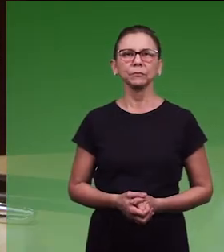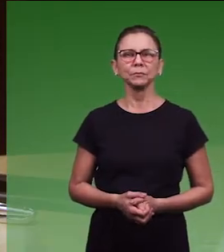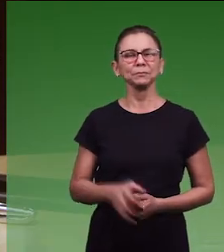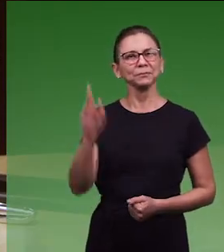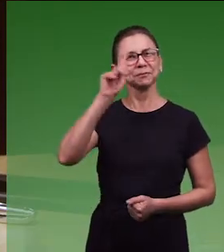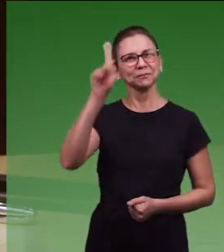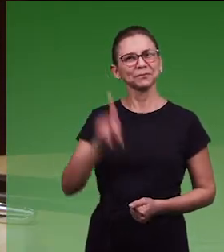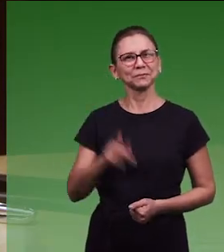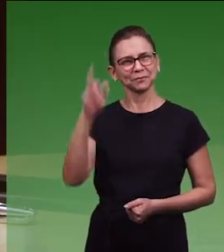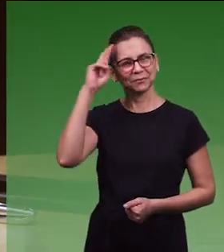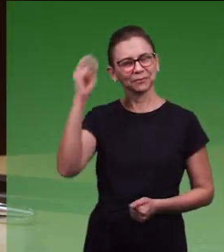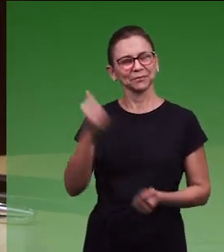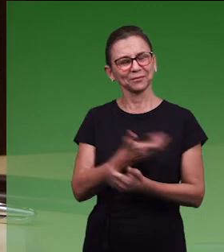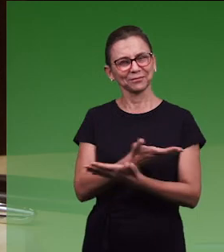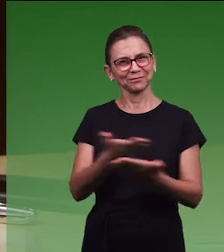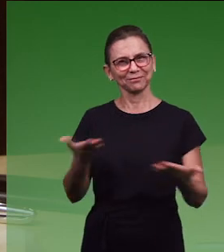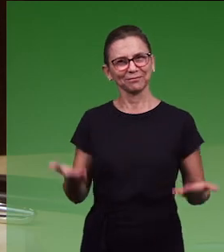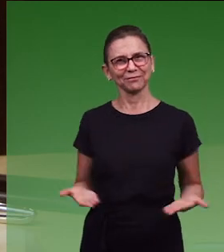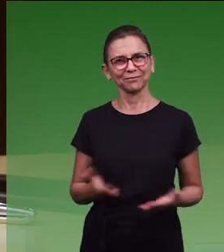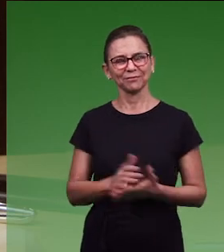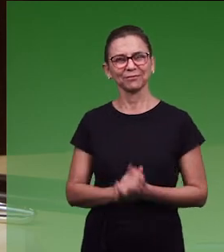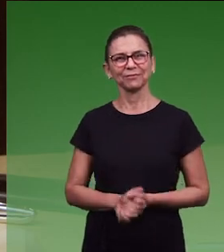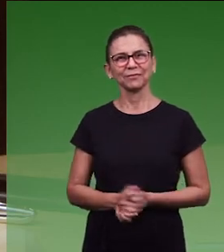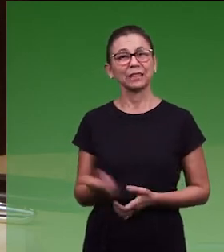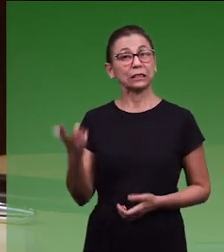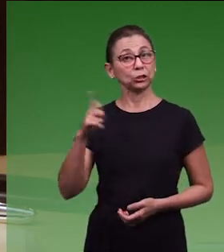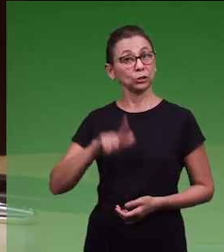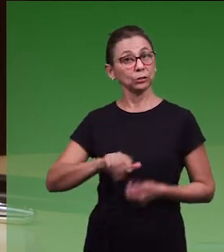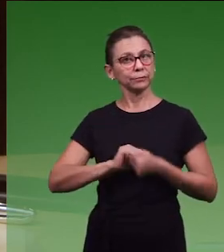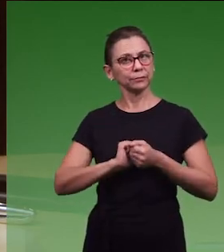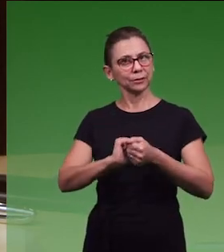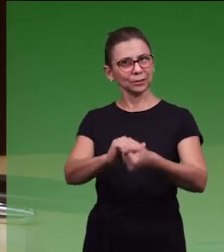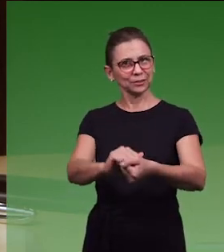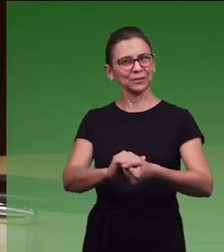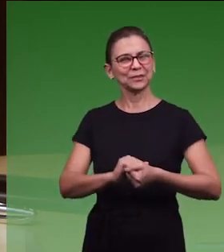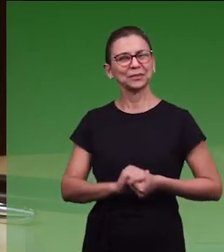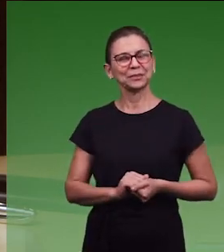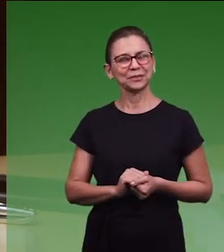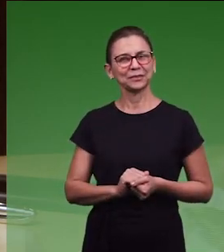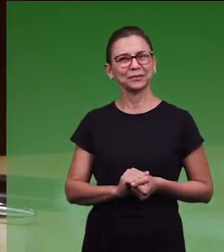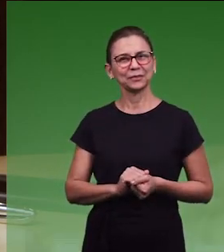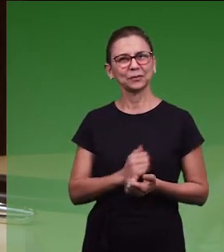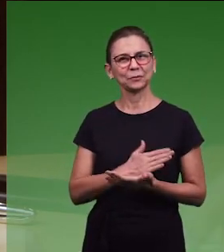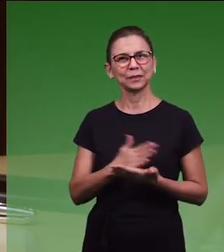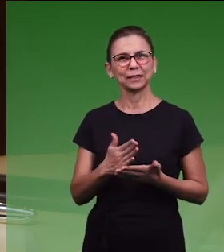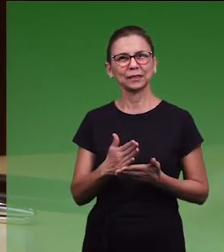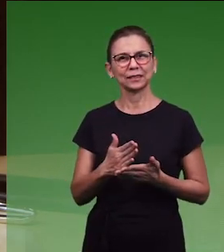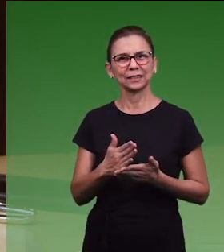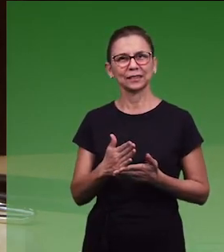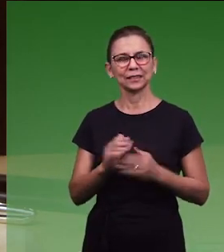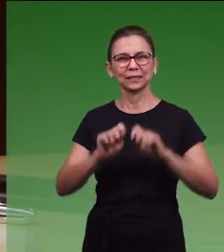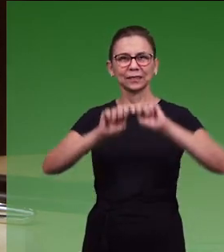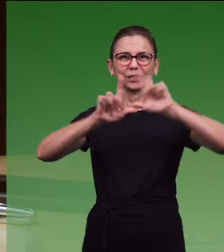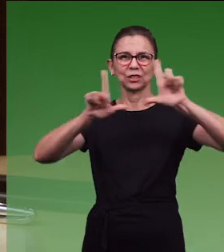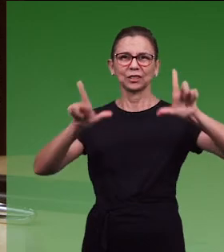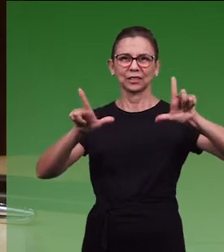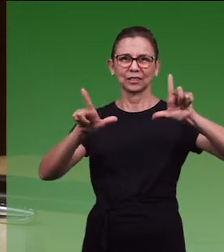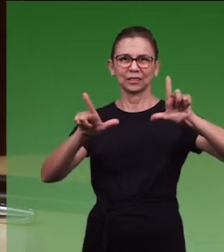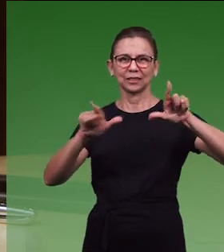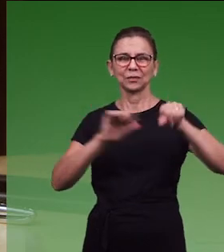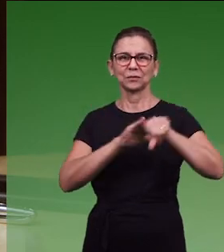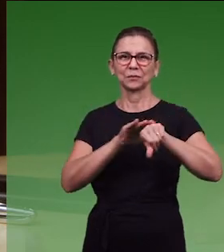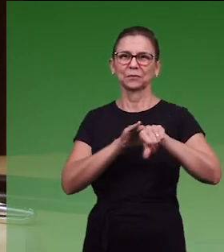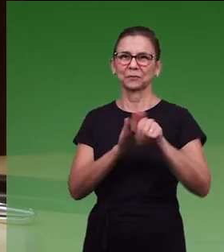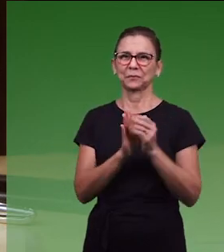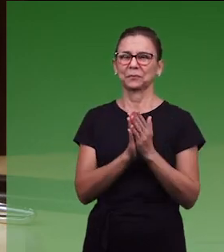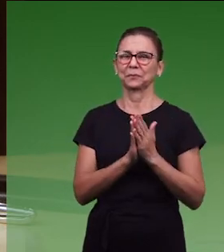Irmãos, a paz do Senhor. Mais uma vez, estamos juntos, começando um programa, uma nova edição do programa